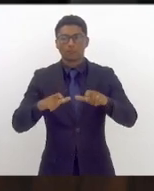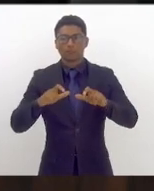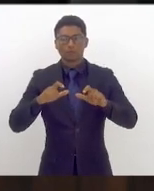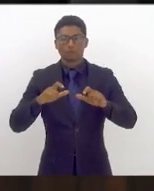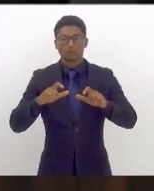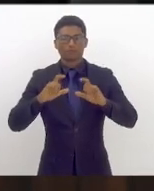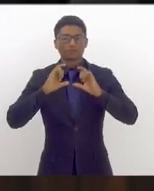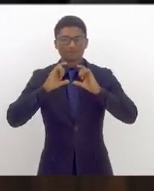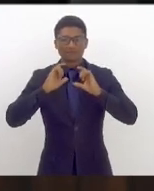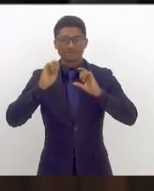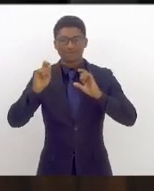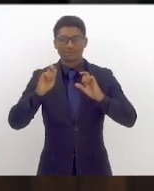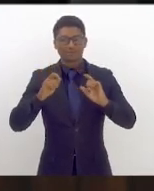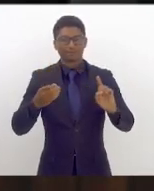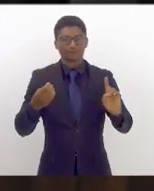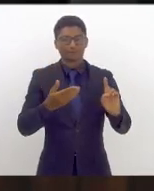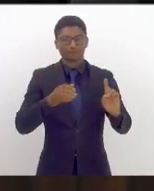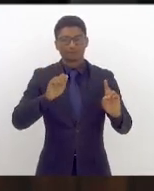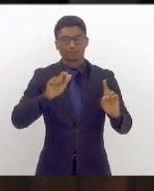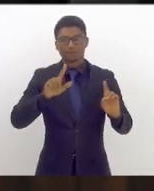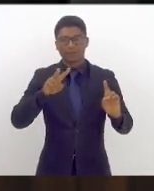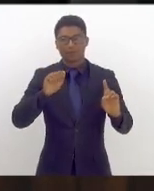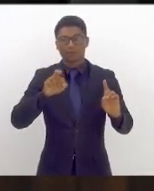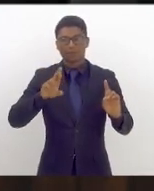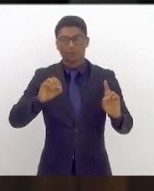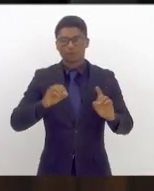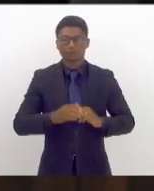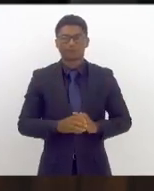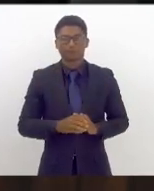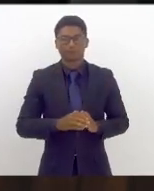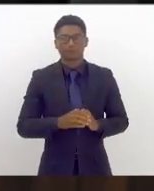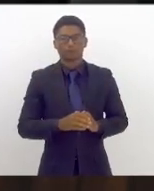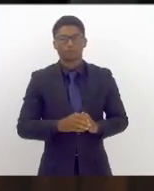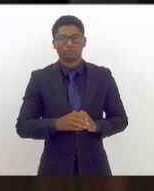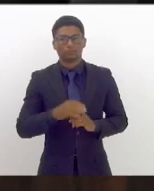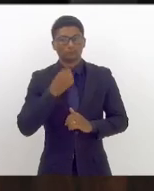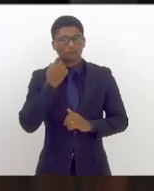Sérgio gouve aqui então parecida comissão de Norma favorável